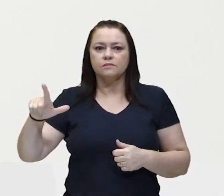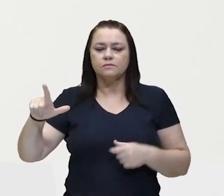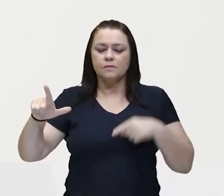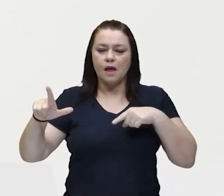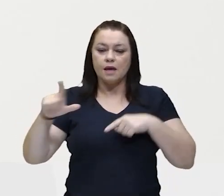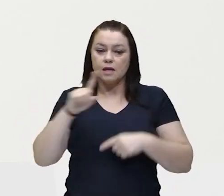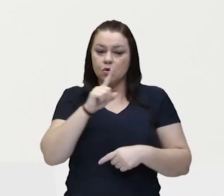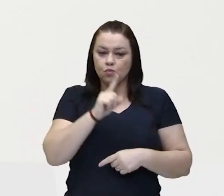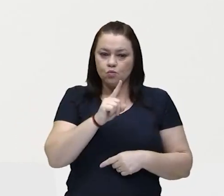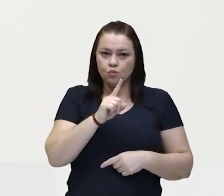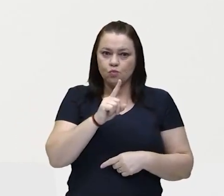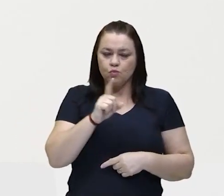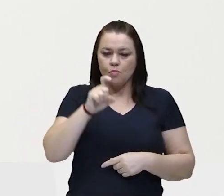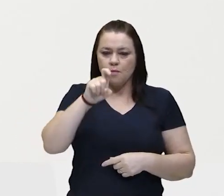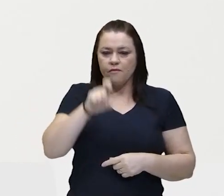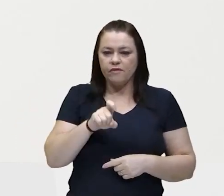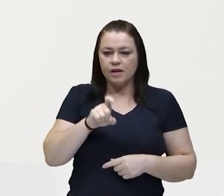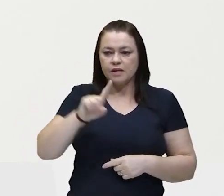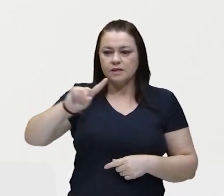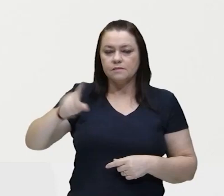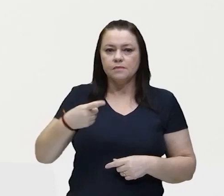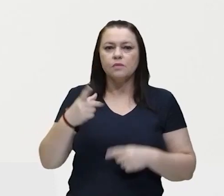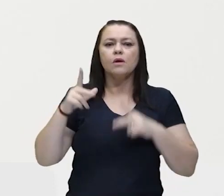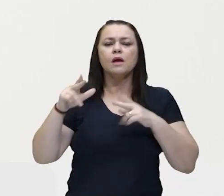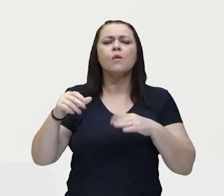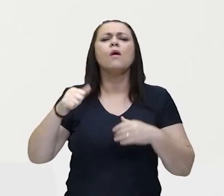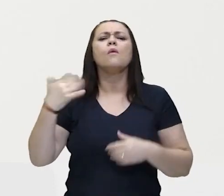multiplicado por 1000 vai dar quanto?